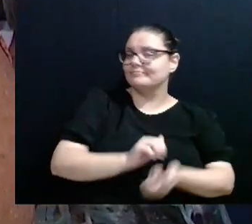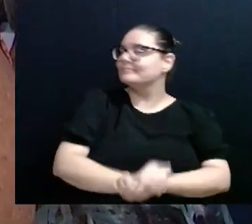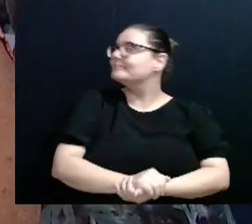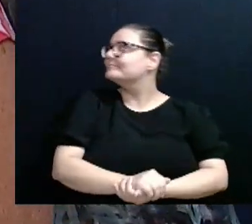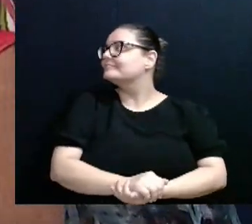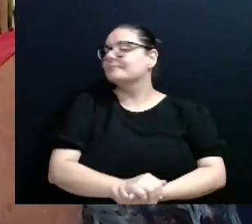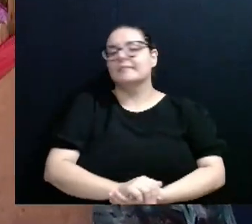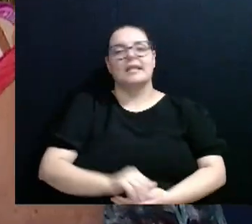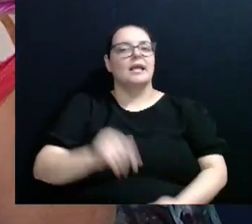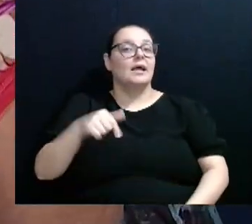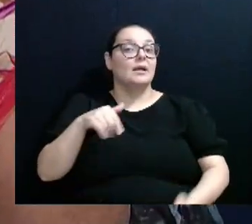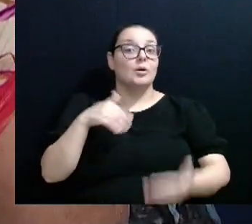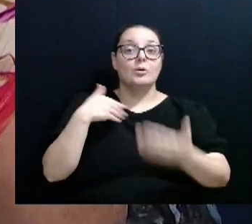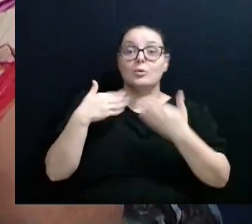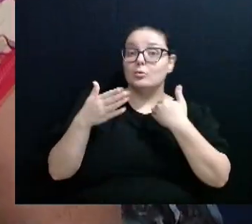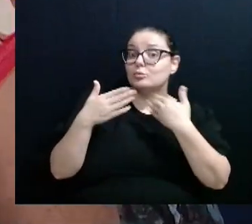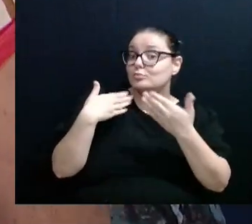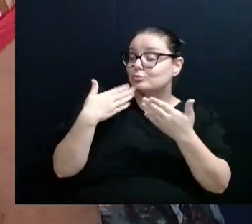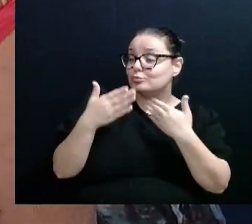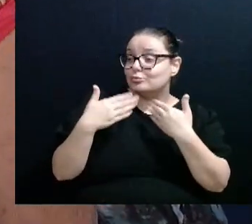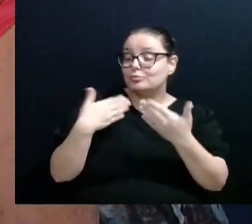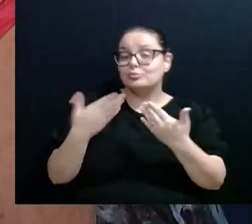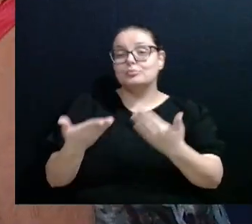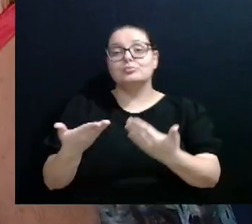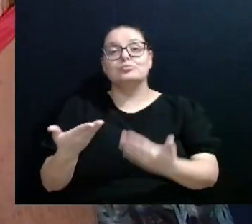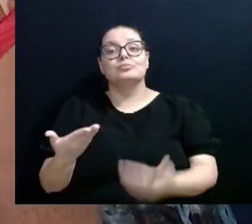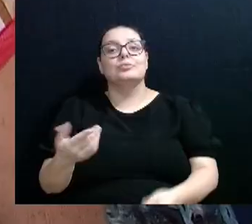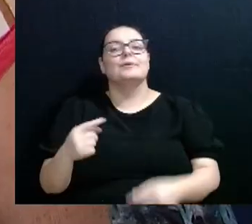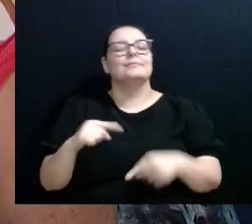conversa bastante e faz o crochêzinho,